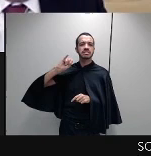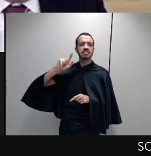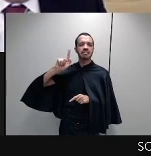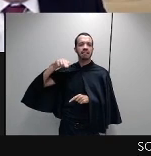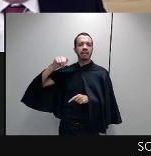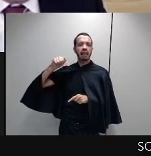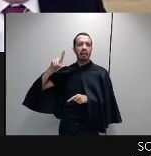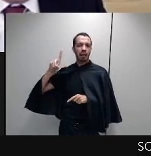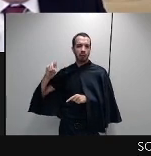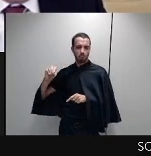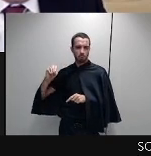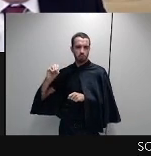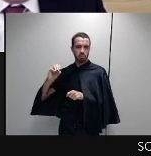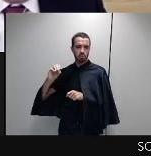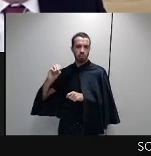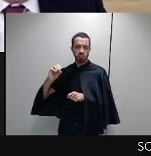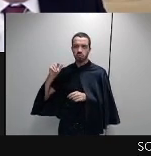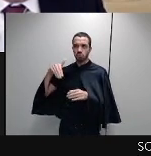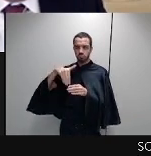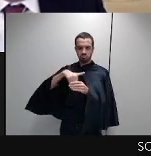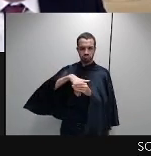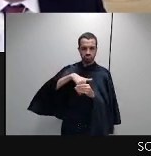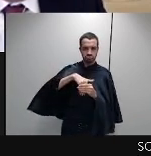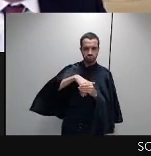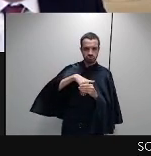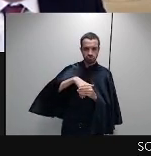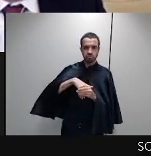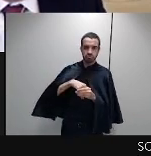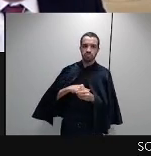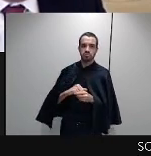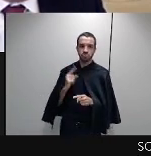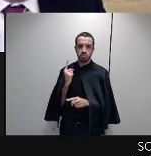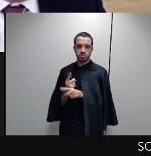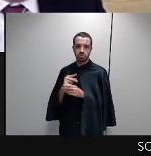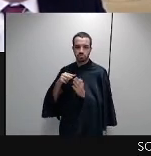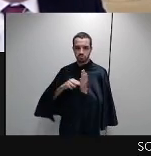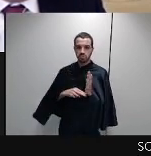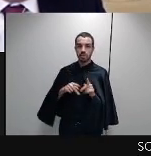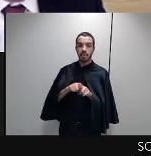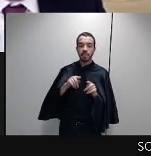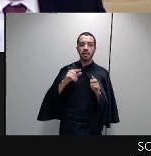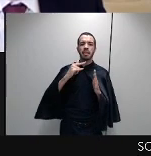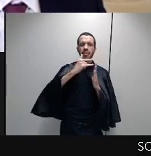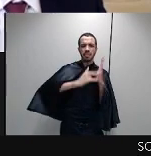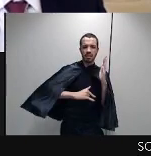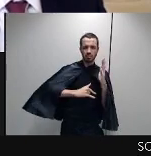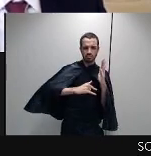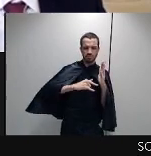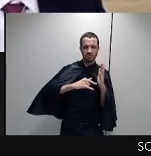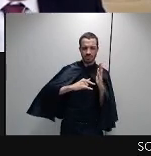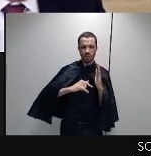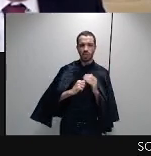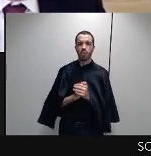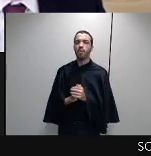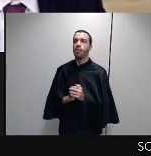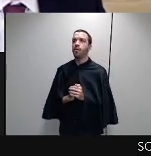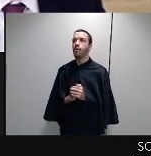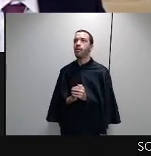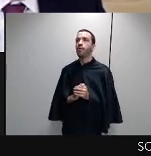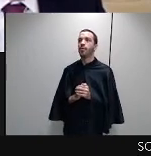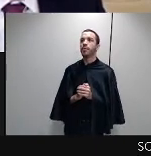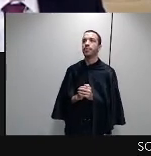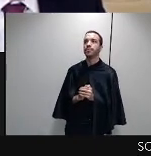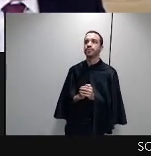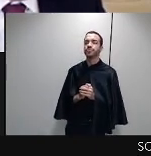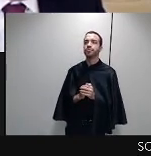Gi malgrado a prerrogativa de cobrança do crédito tributário execução fiscal inexiste óbice para que o fisco